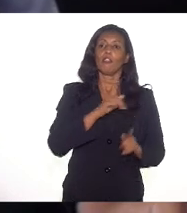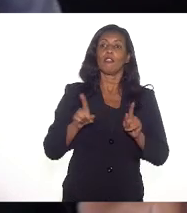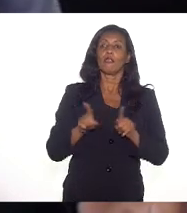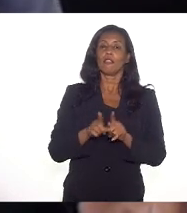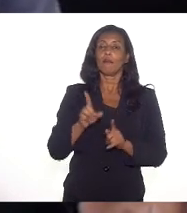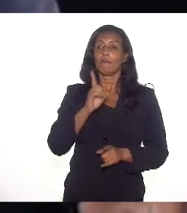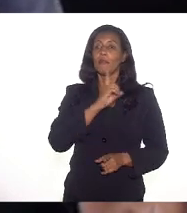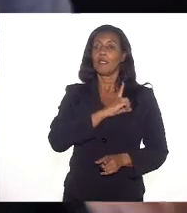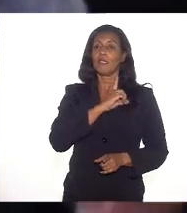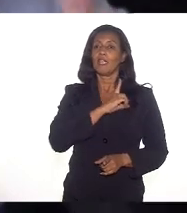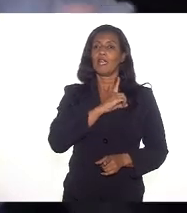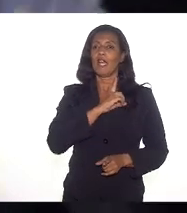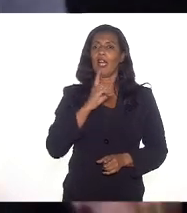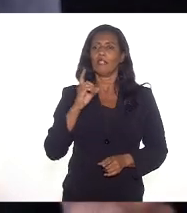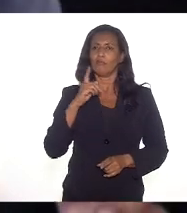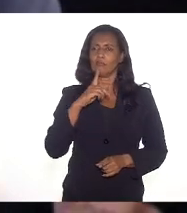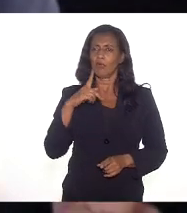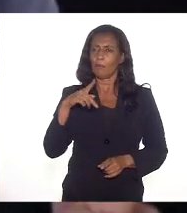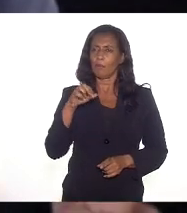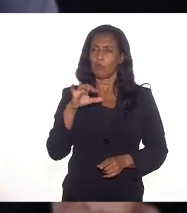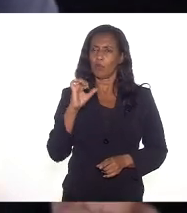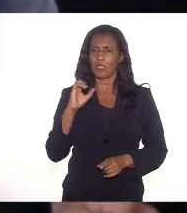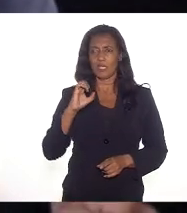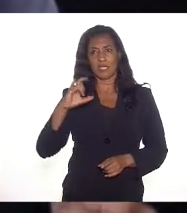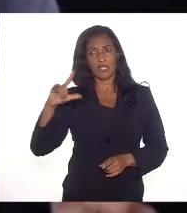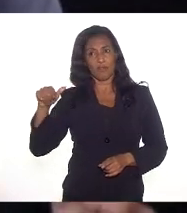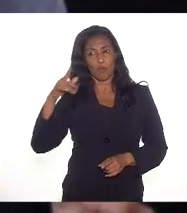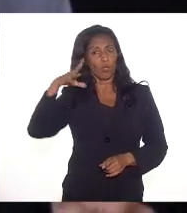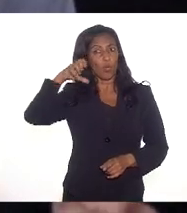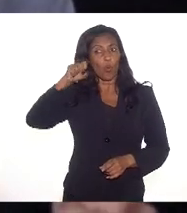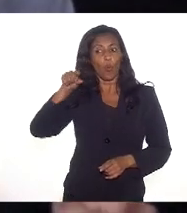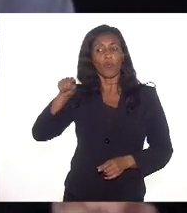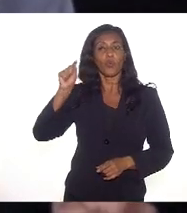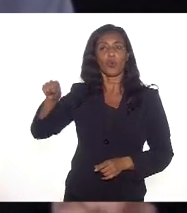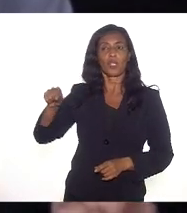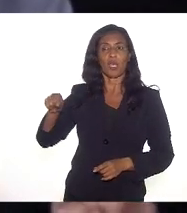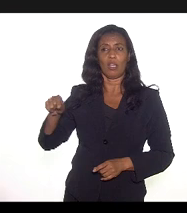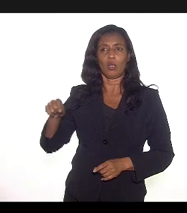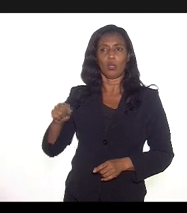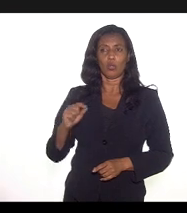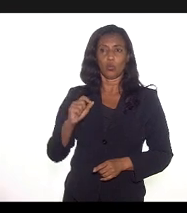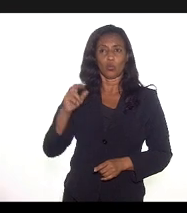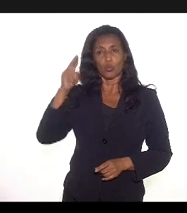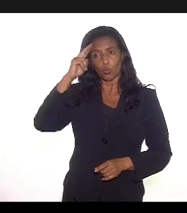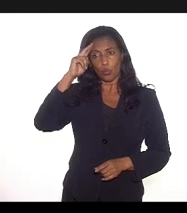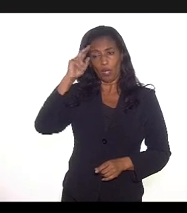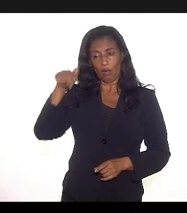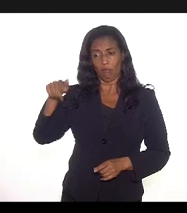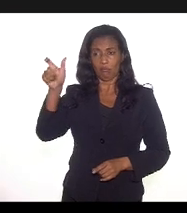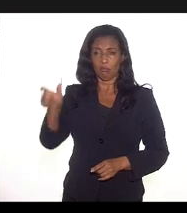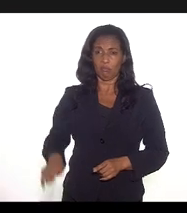Militar, da Polícia Civil. Gostaria que tivessem ouvido aqueles que estão na ponta. Obrigado.